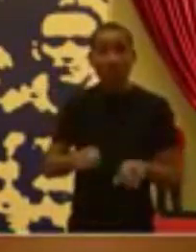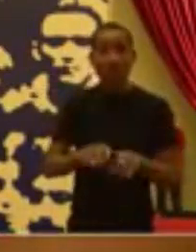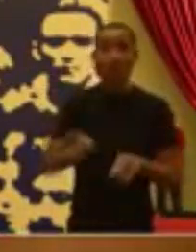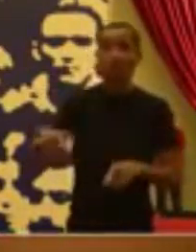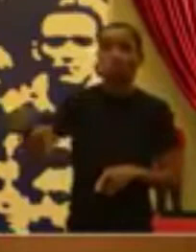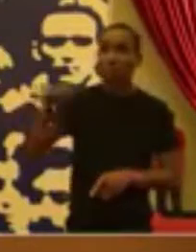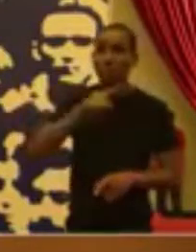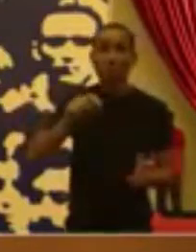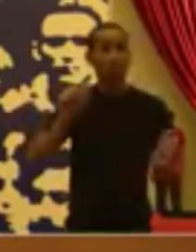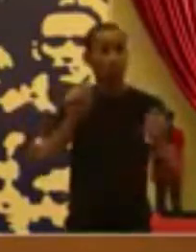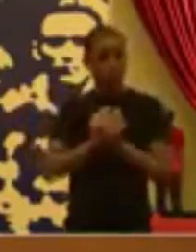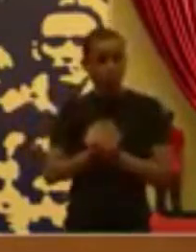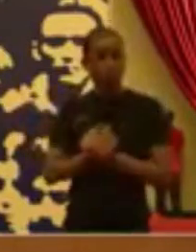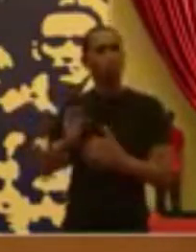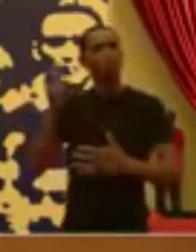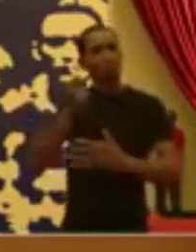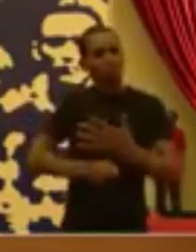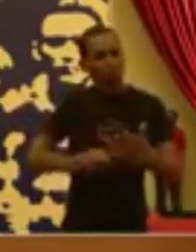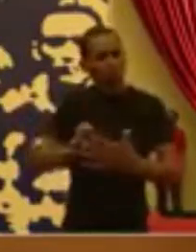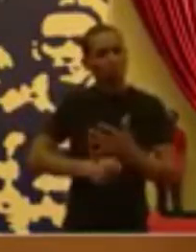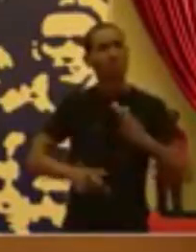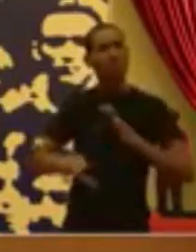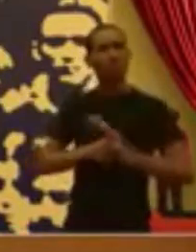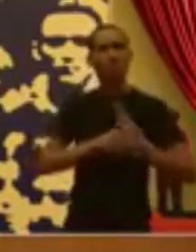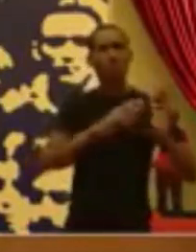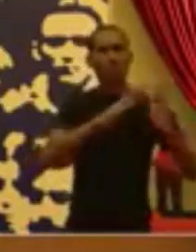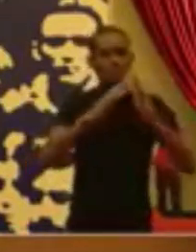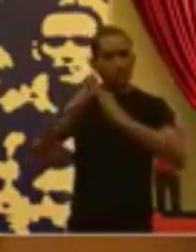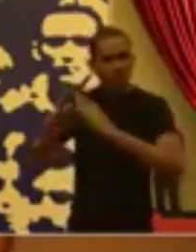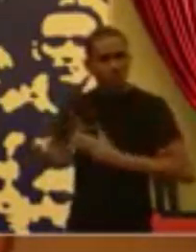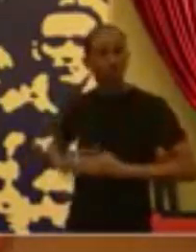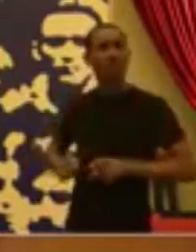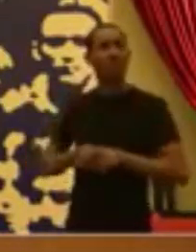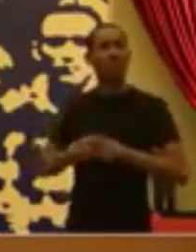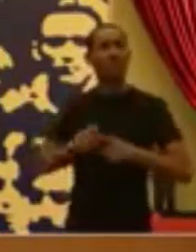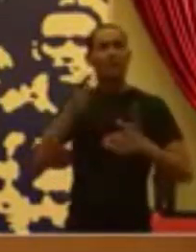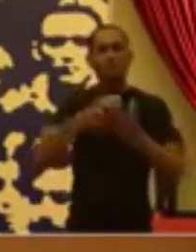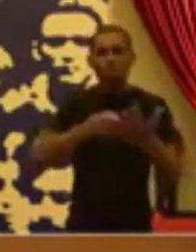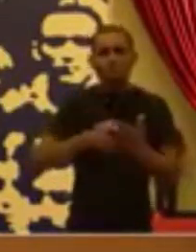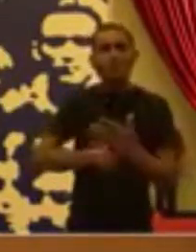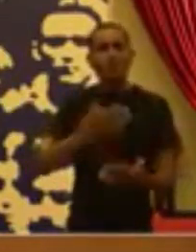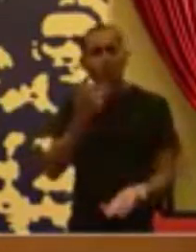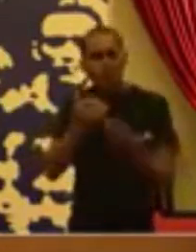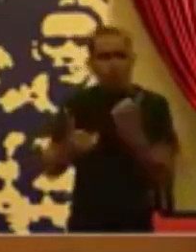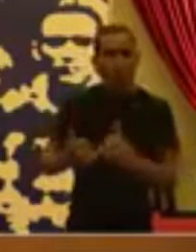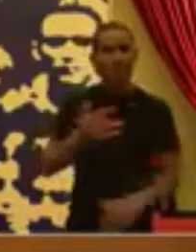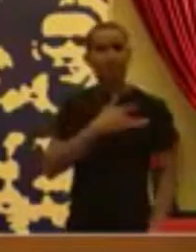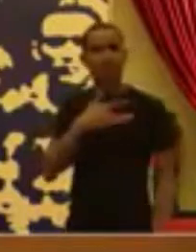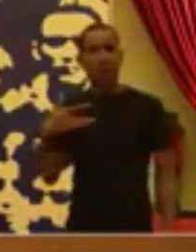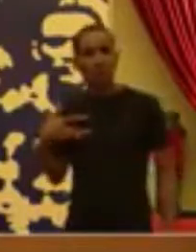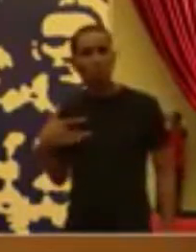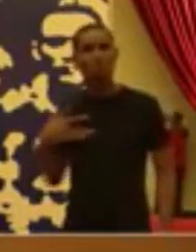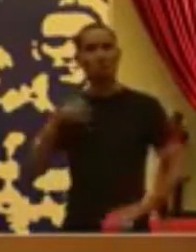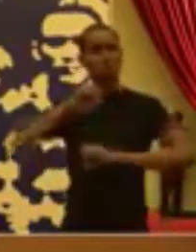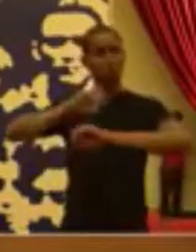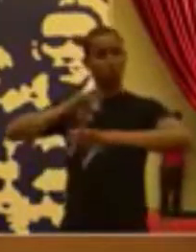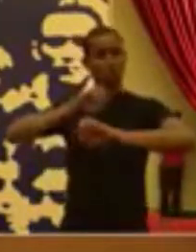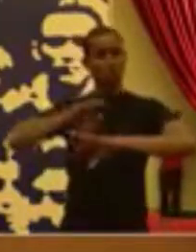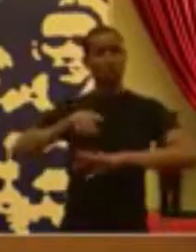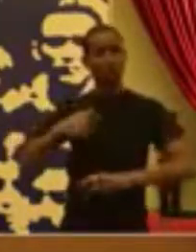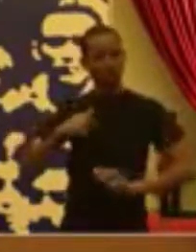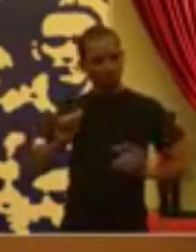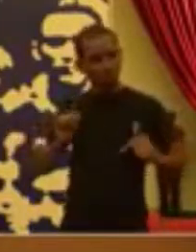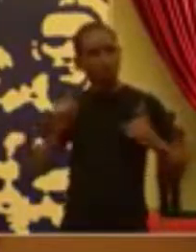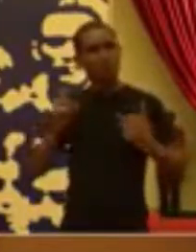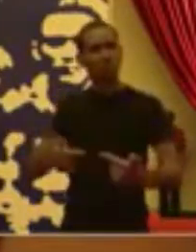estão comigo no fronte da luta pela moradia, na luta pela comida, pela saúde, pela educação, é me